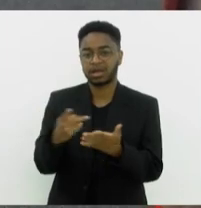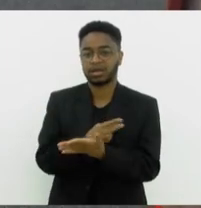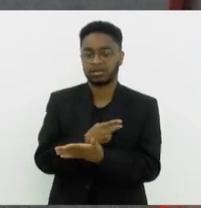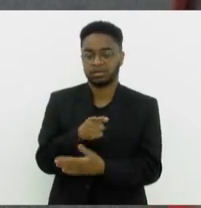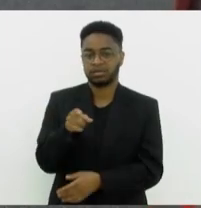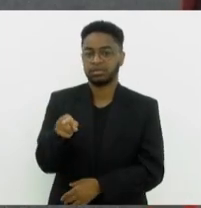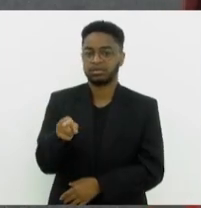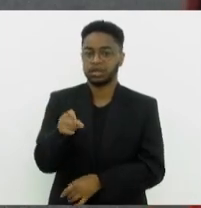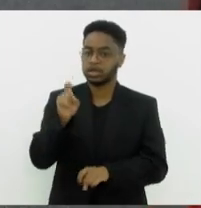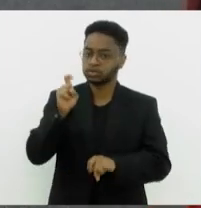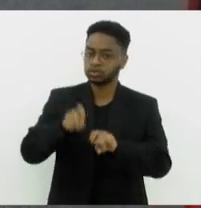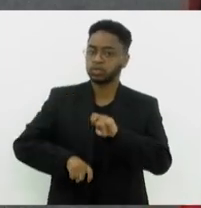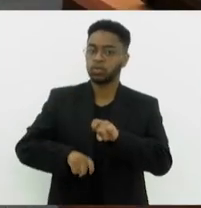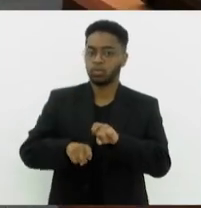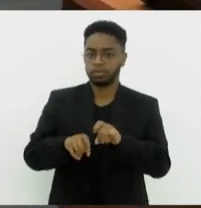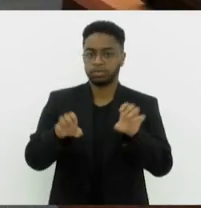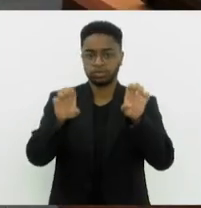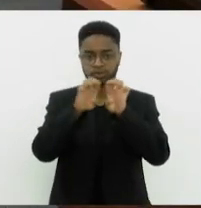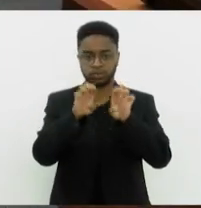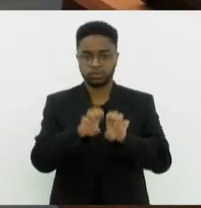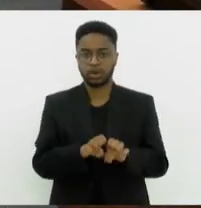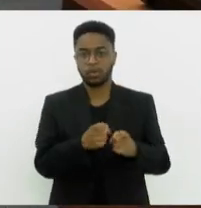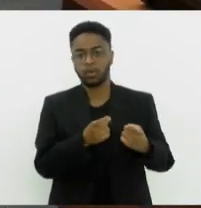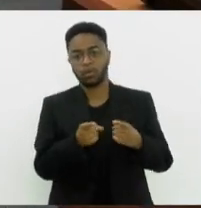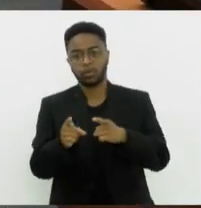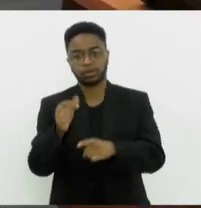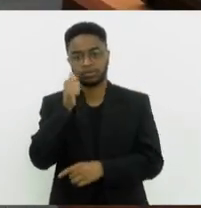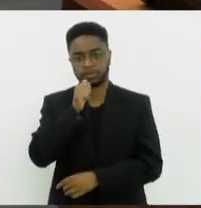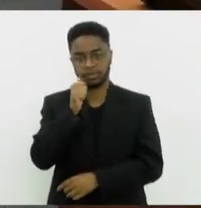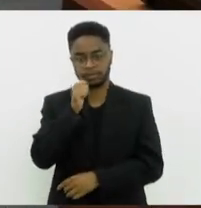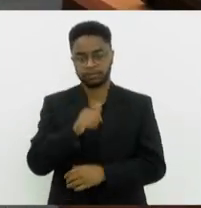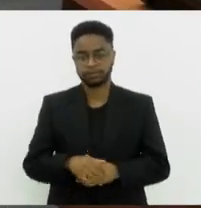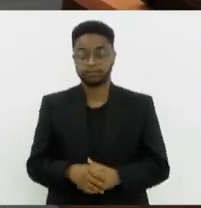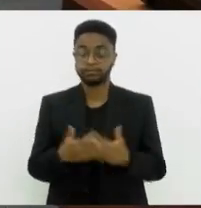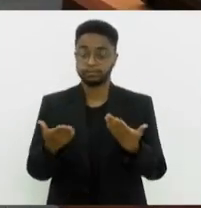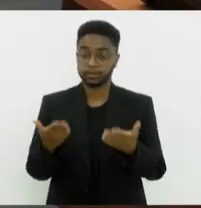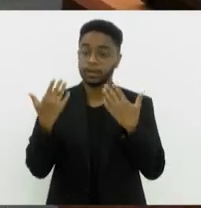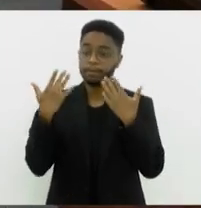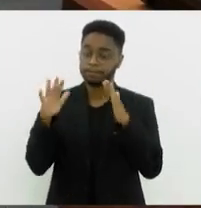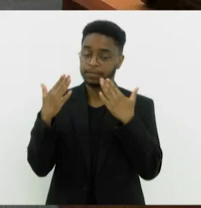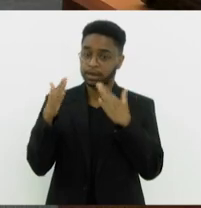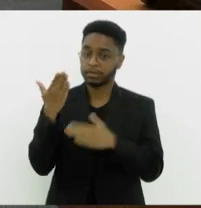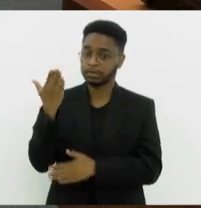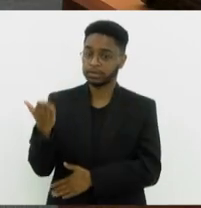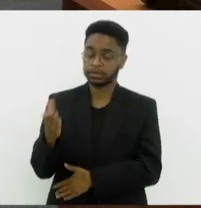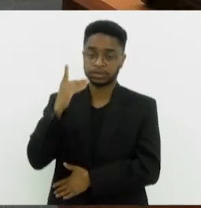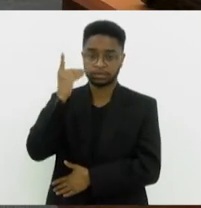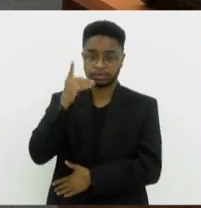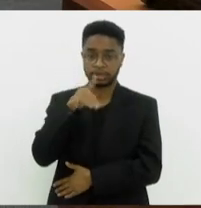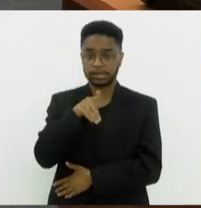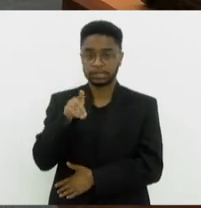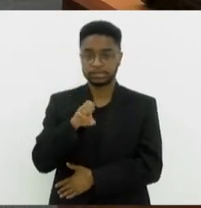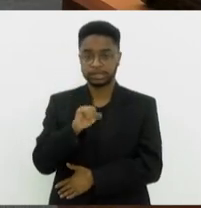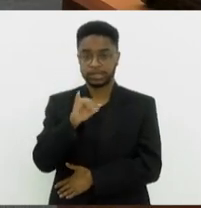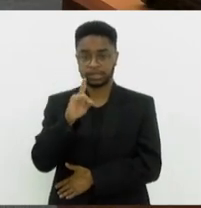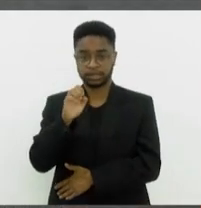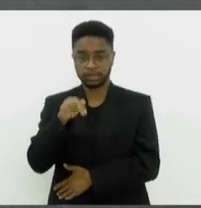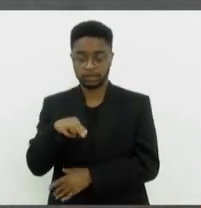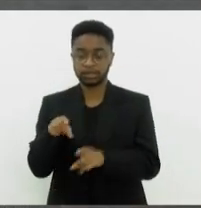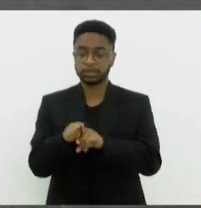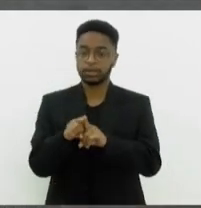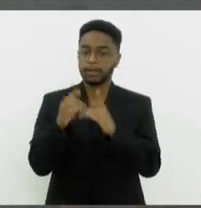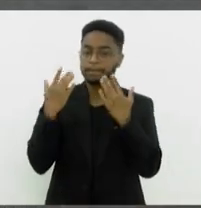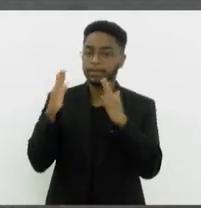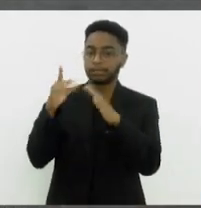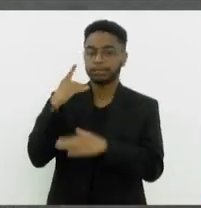de estupro estrutural contra as nossas jovens. Portanto, está de parabéns à deputada Zeidan, estão de parabéns